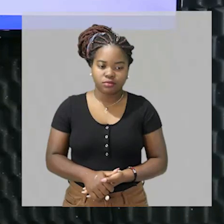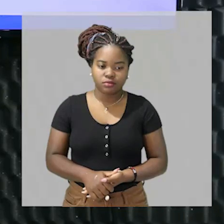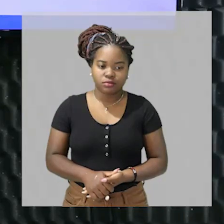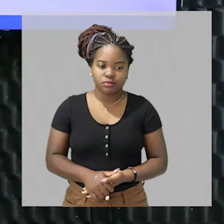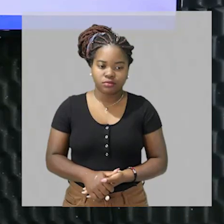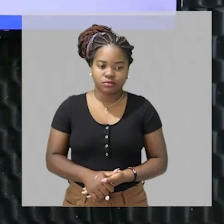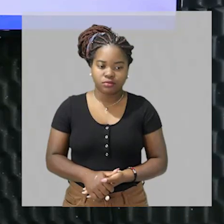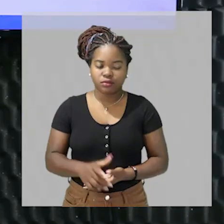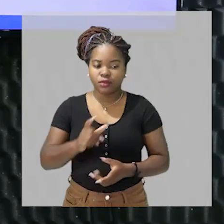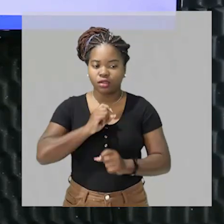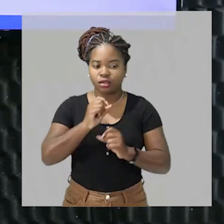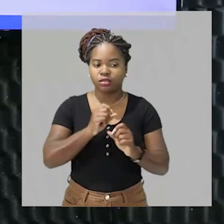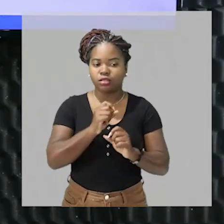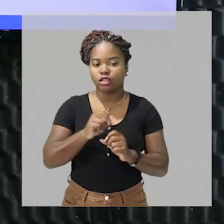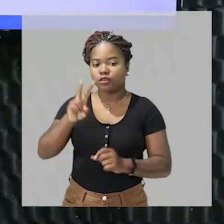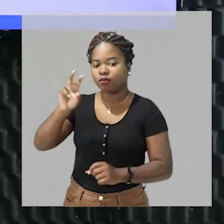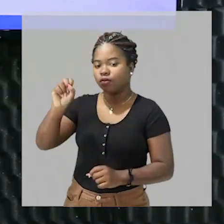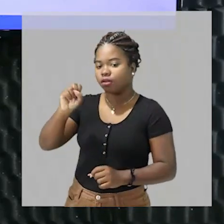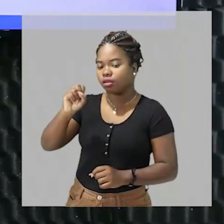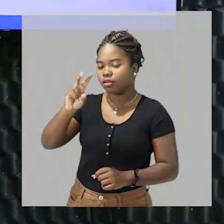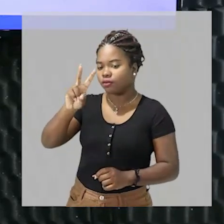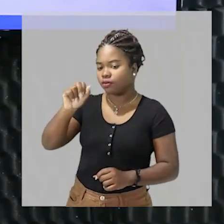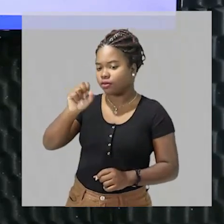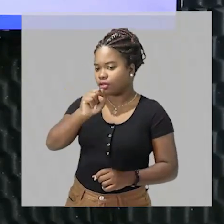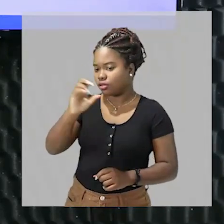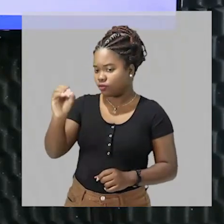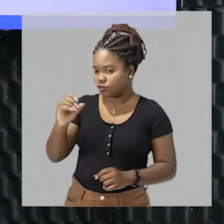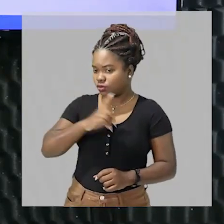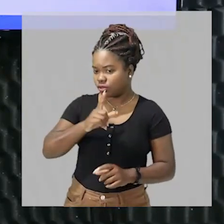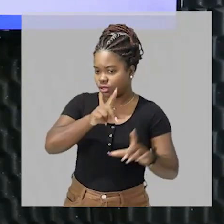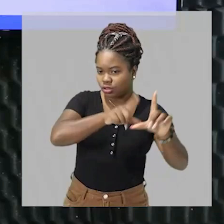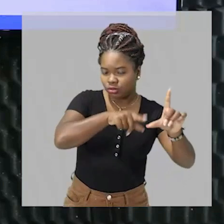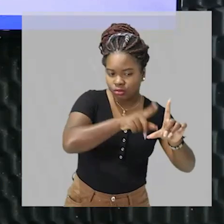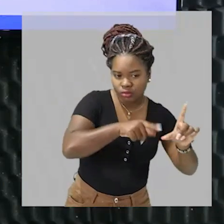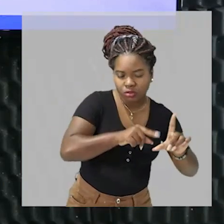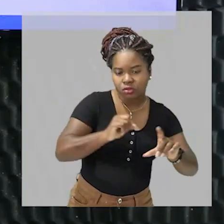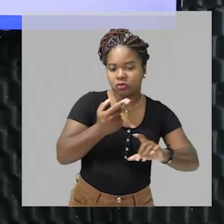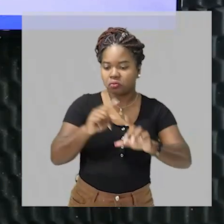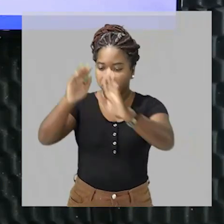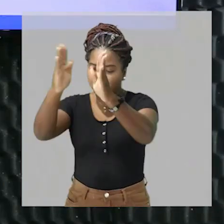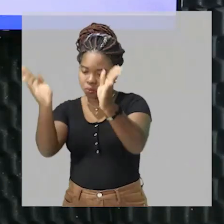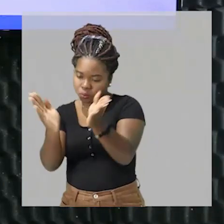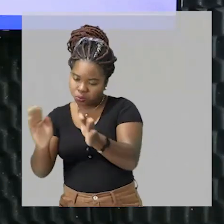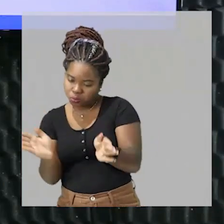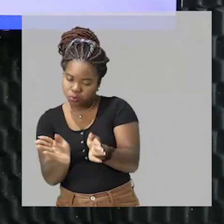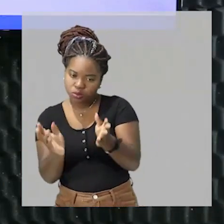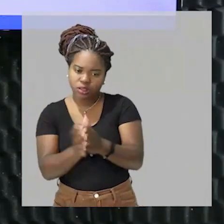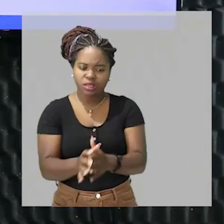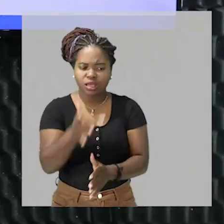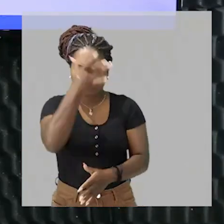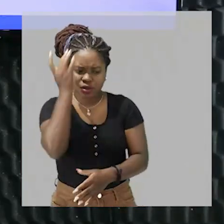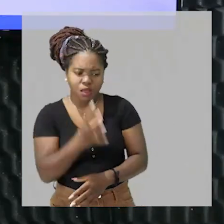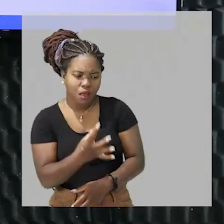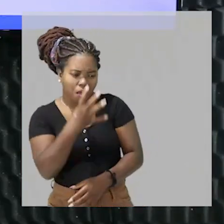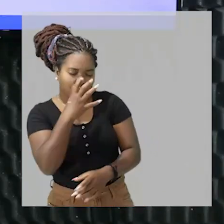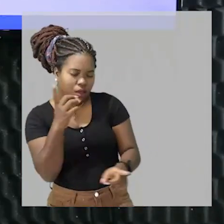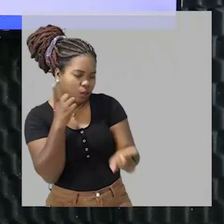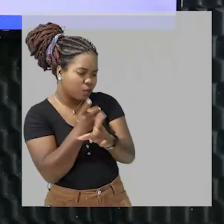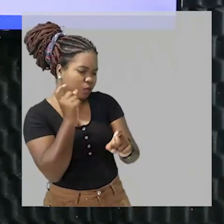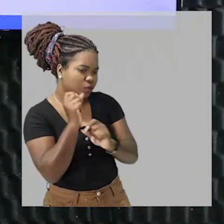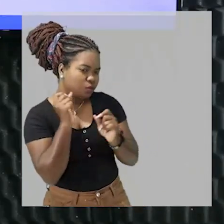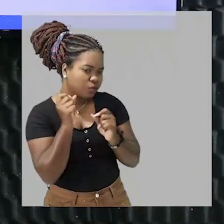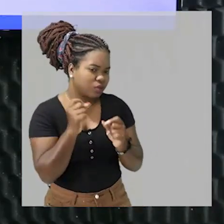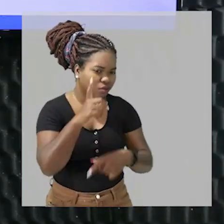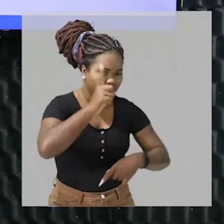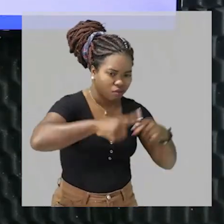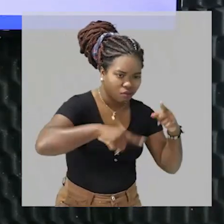né? O vaso cerâmica que tem o formato de letras. E à disposição do espectador encontram-se utensílios para